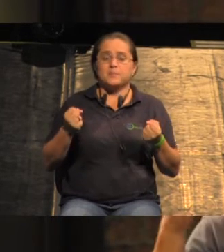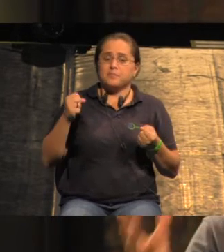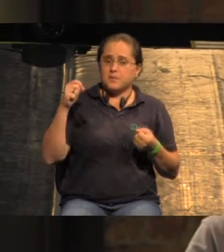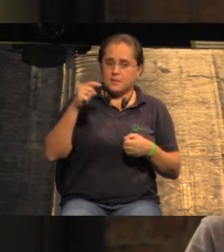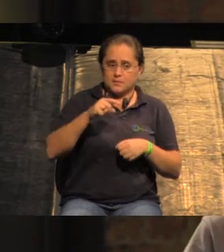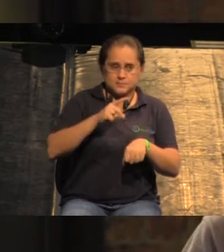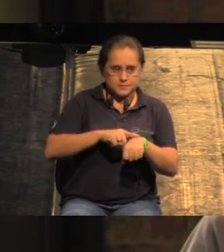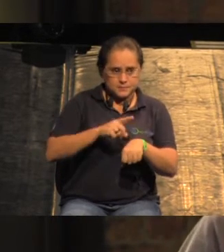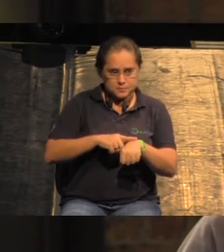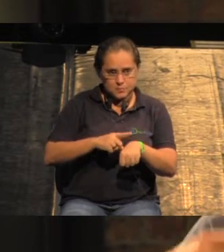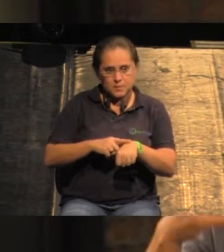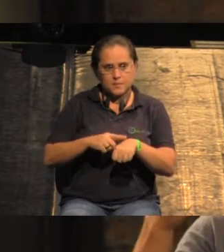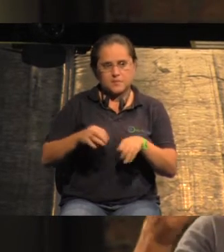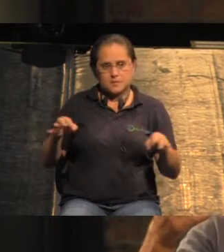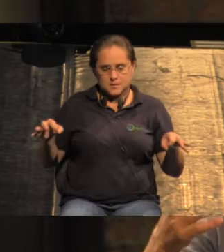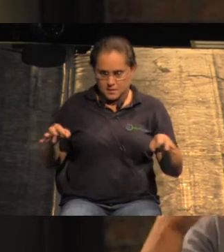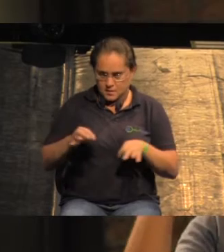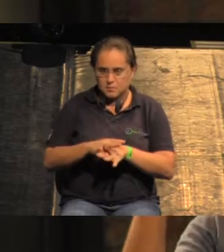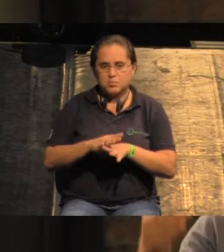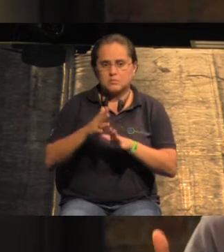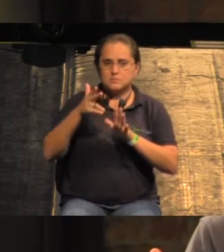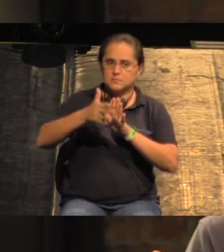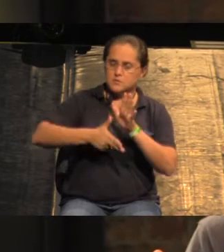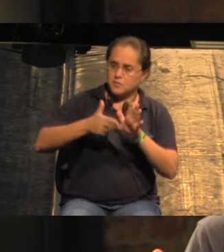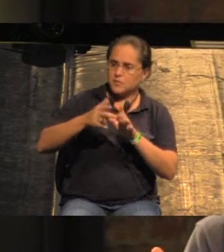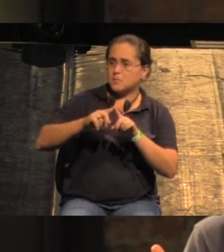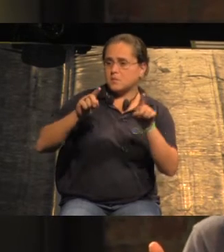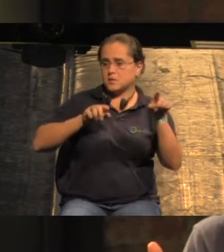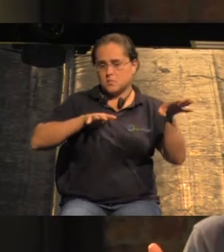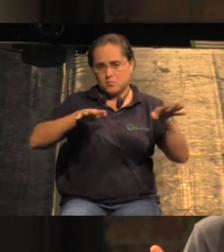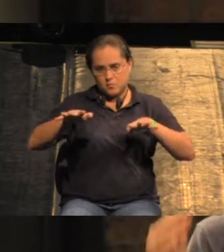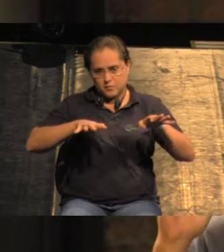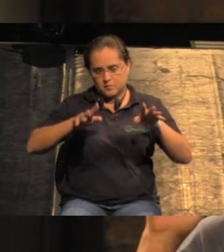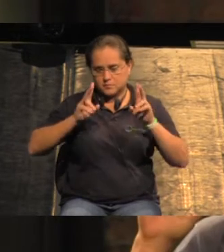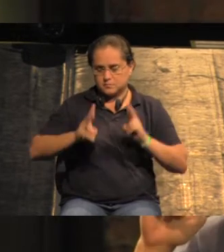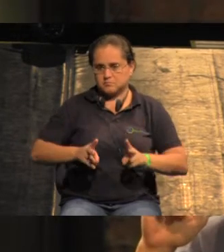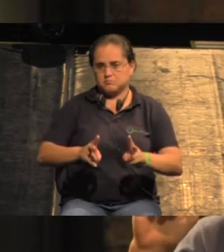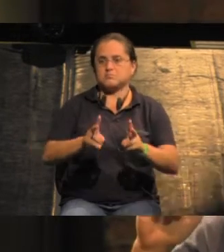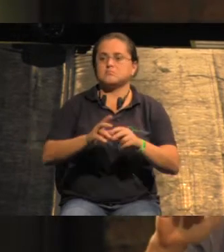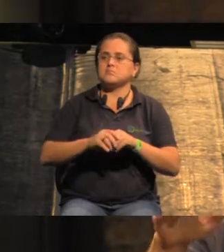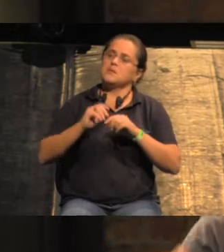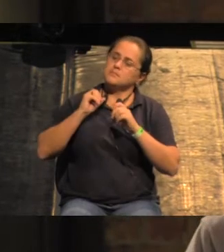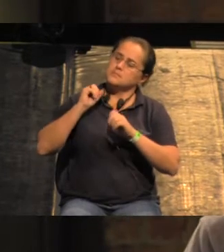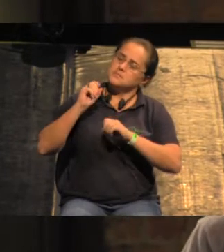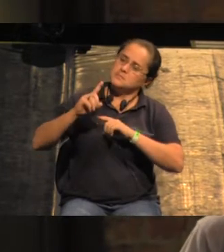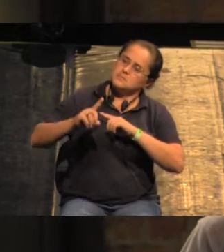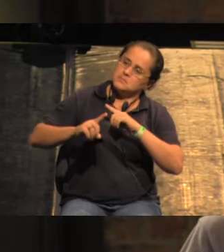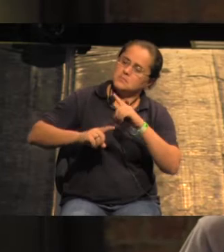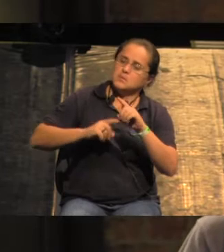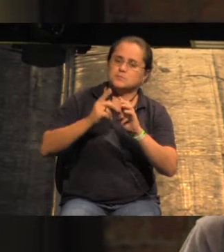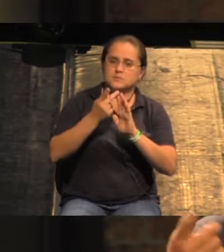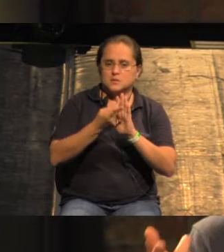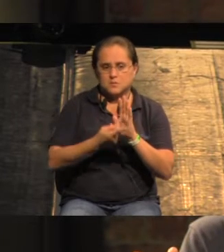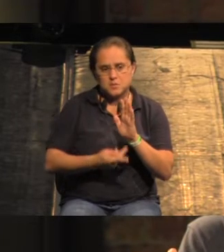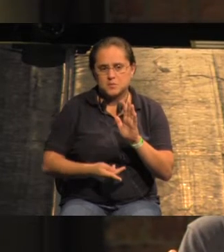indústria automobilística. E, nessa ocasião, então, cancelou-se a ferrovia, mas o movimento de terra estava feito. E